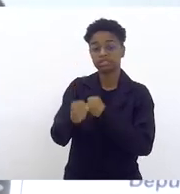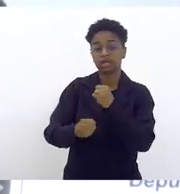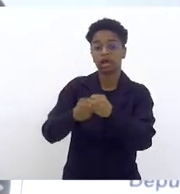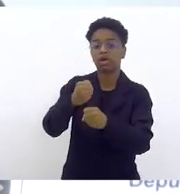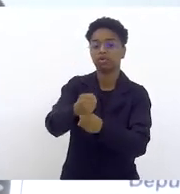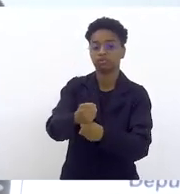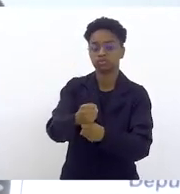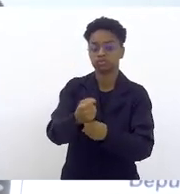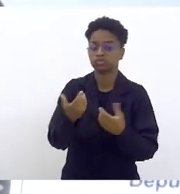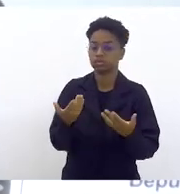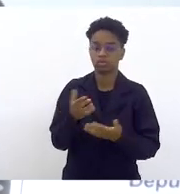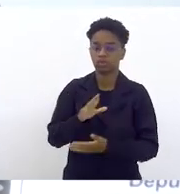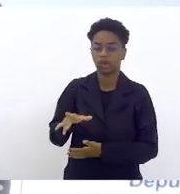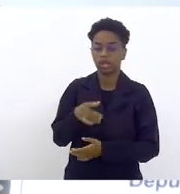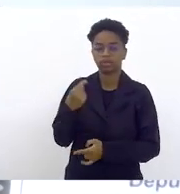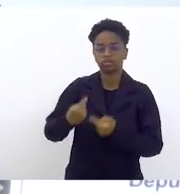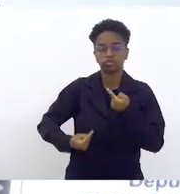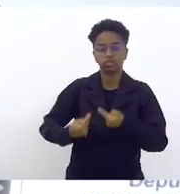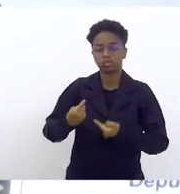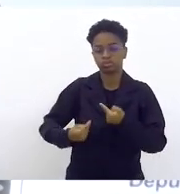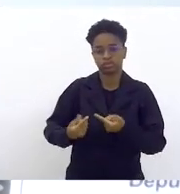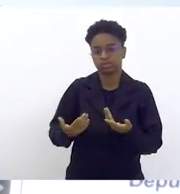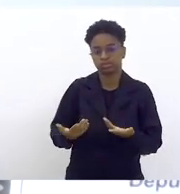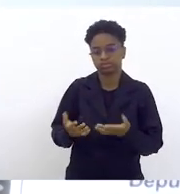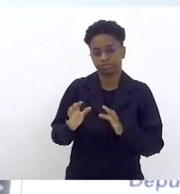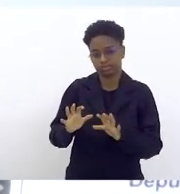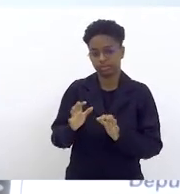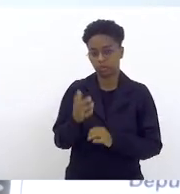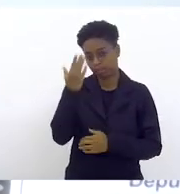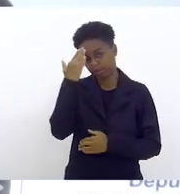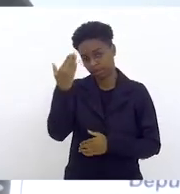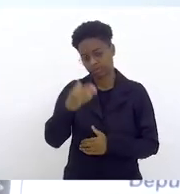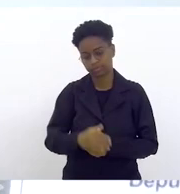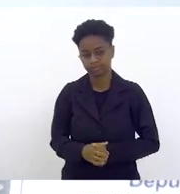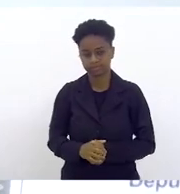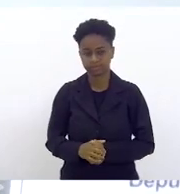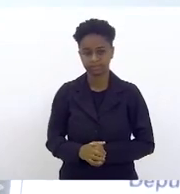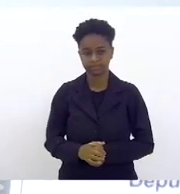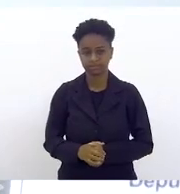que a gente vai discutir isso Exatamente isso muito obrigado